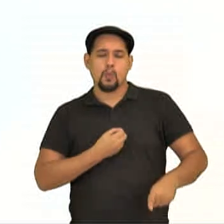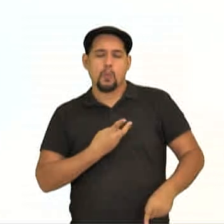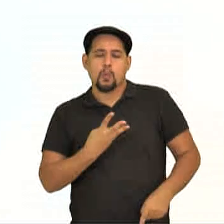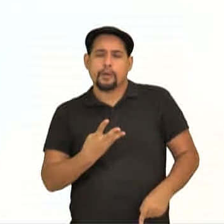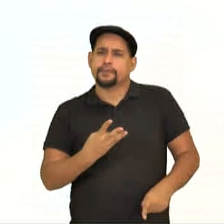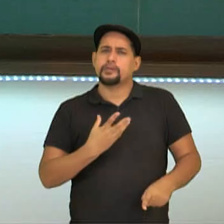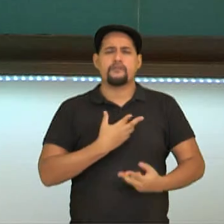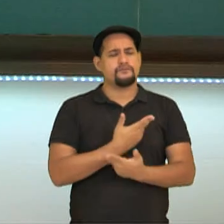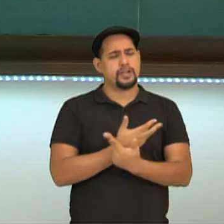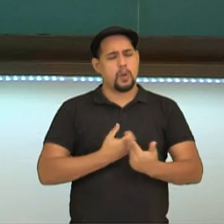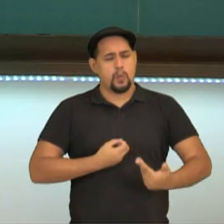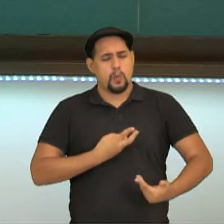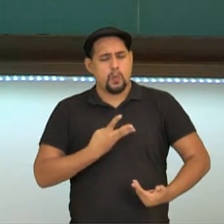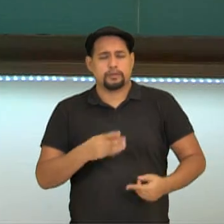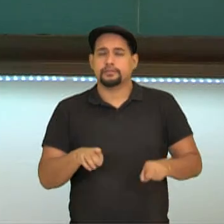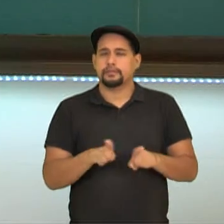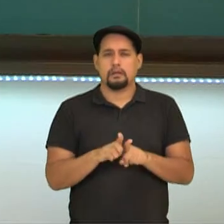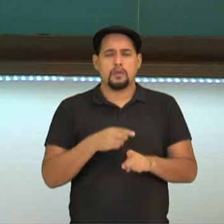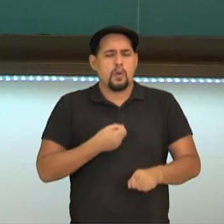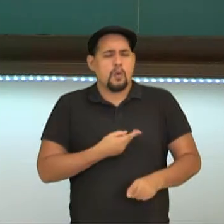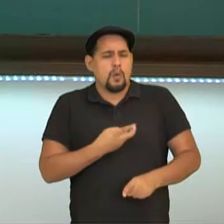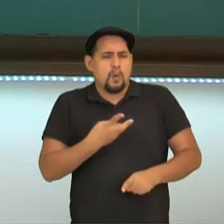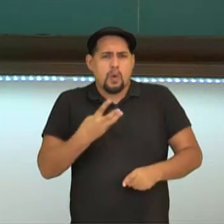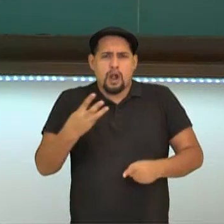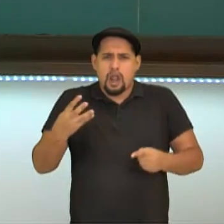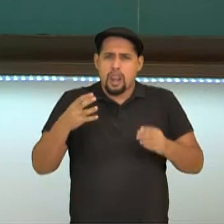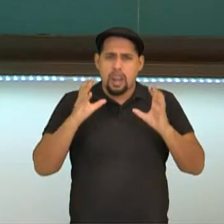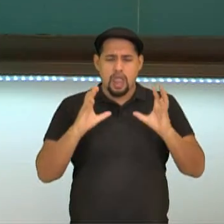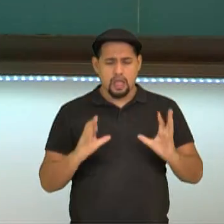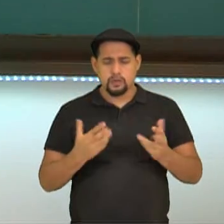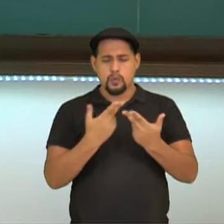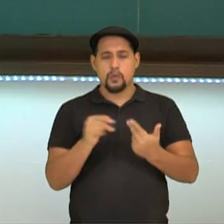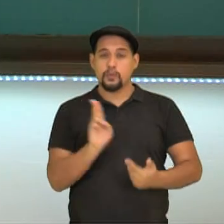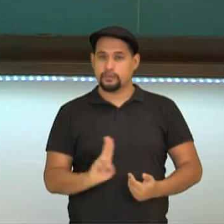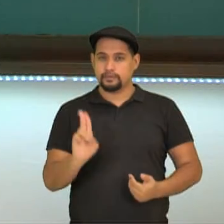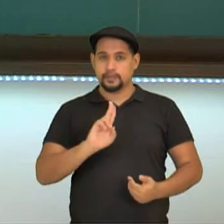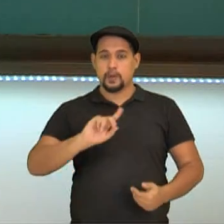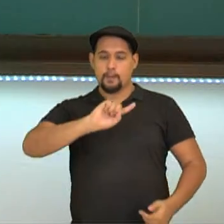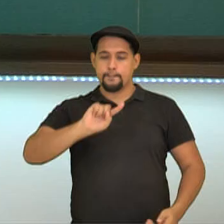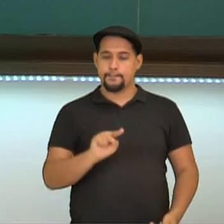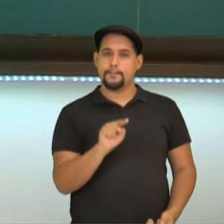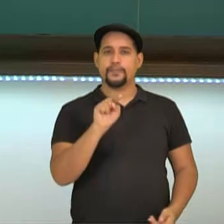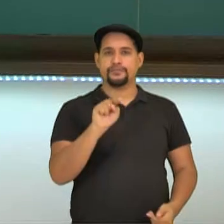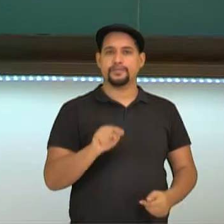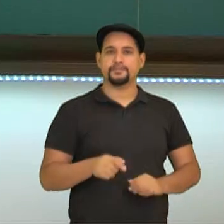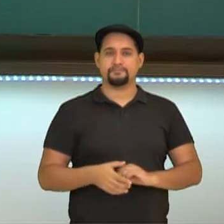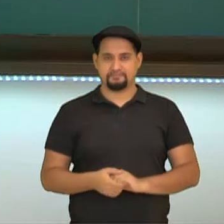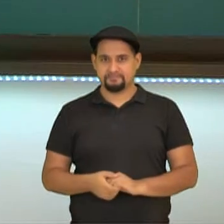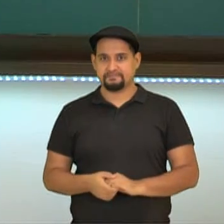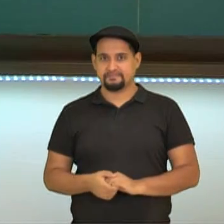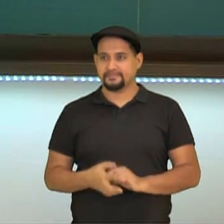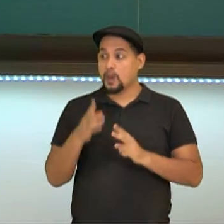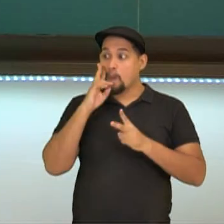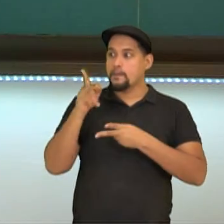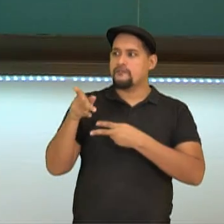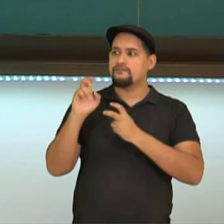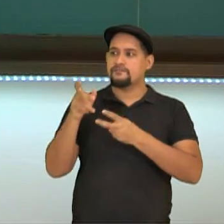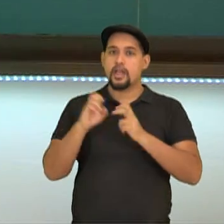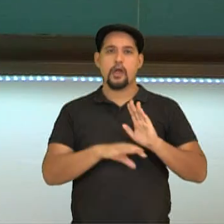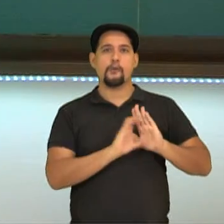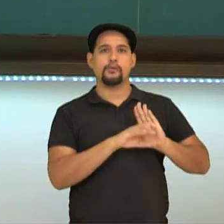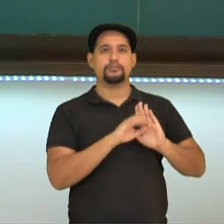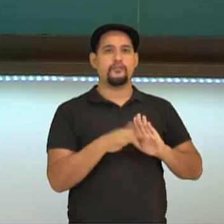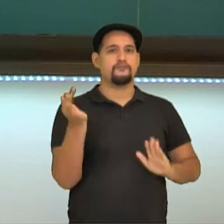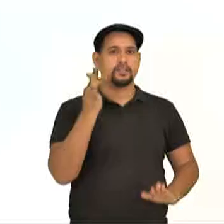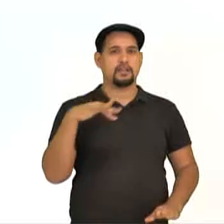uma série de itens, lá, uma enumeração grande, sai colocando ponto e vírgula também. Vamos ler aqui a Constituição